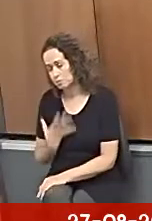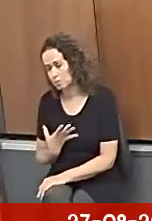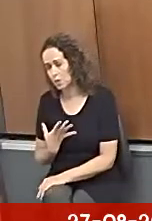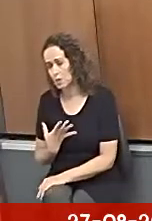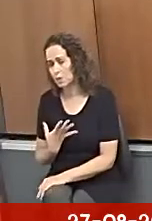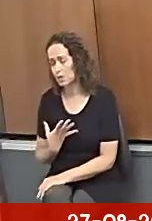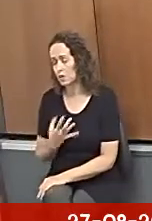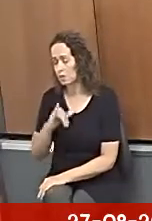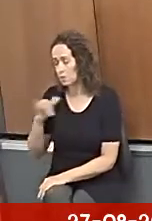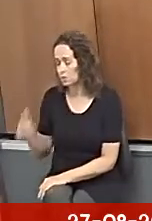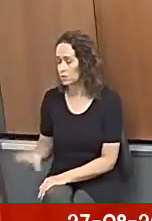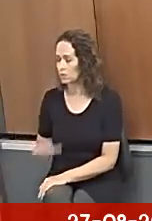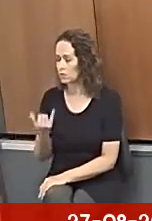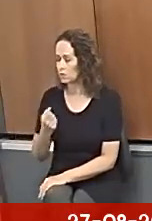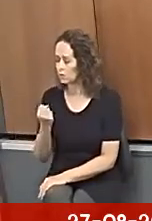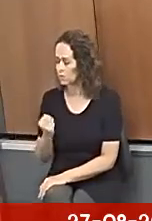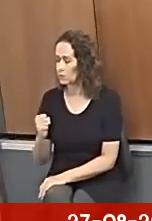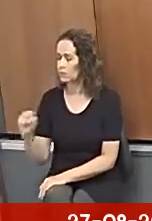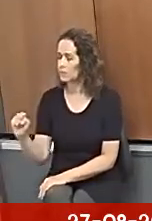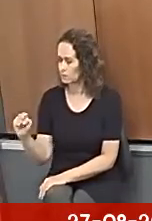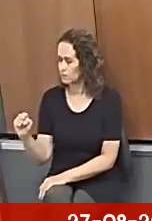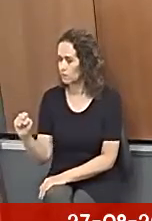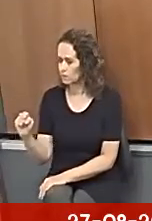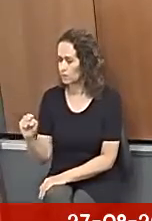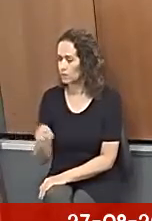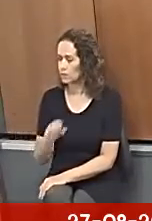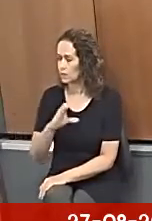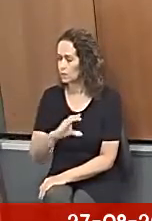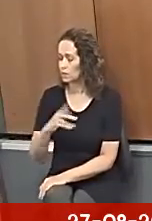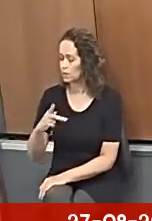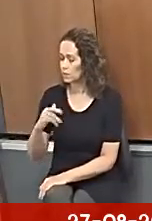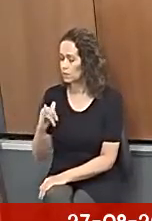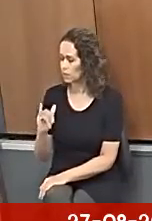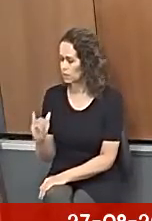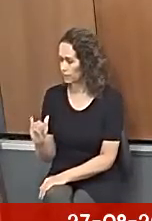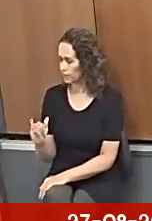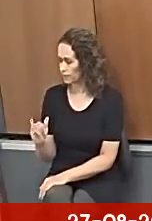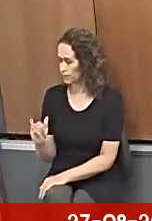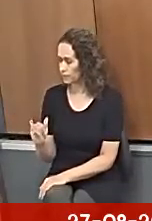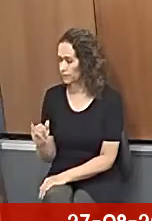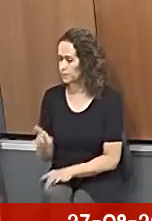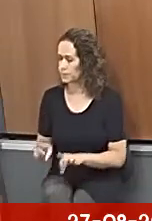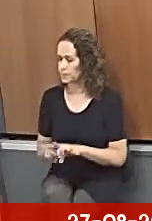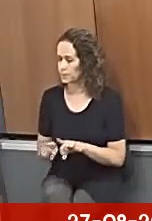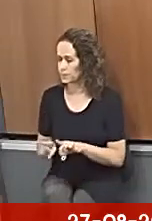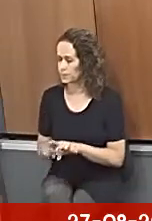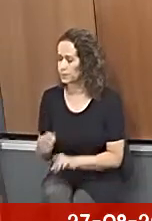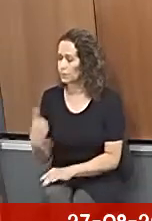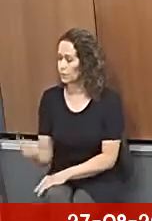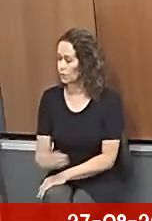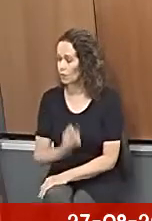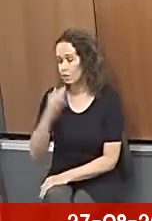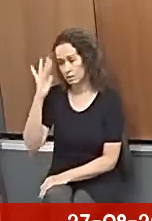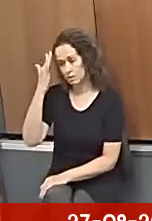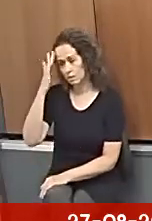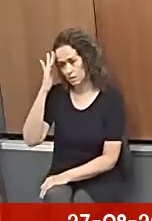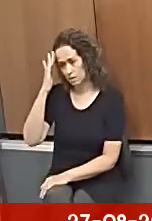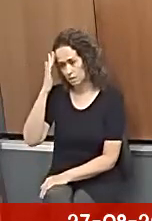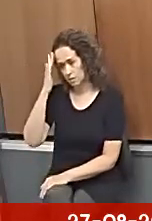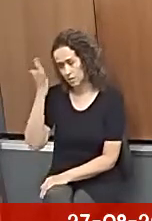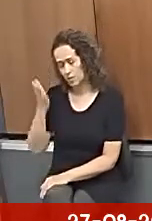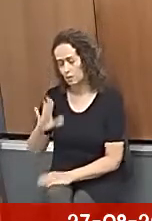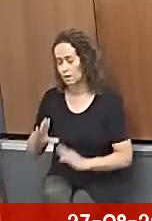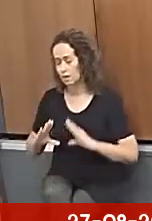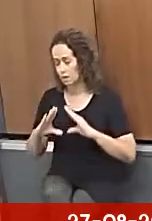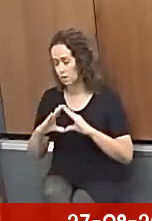de fazer a defesa do seu ponto de vista na cpi que o senhor lidera né nós entendemos que essa é a função da